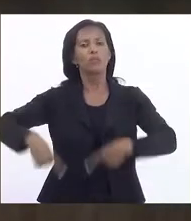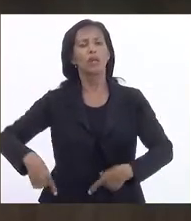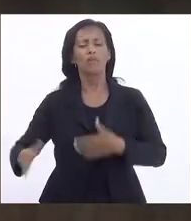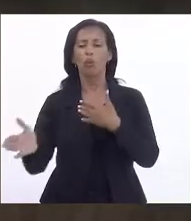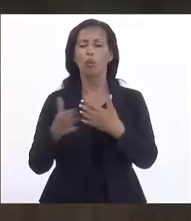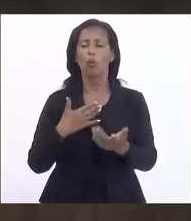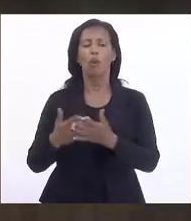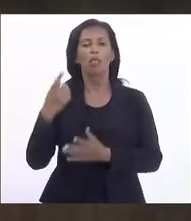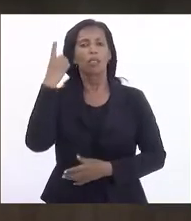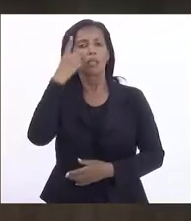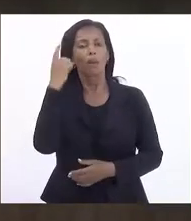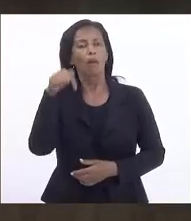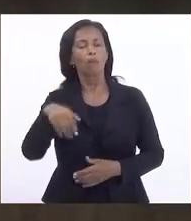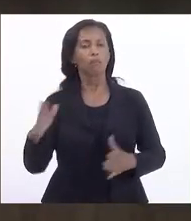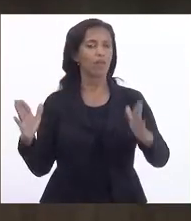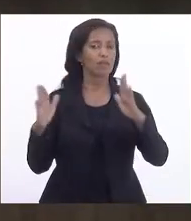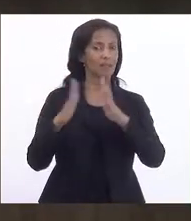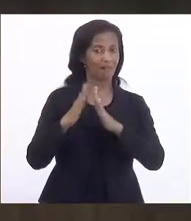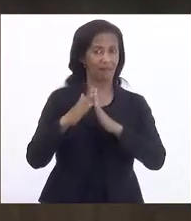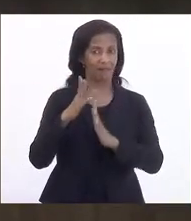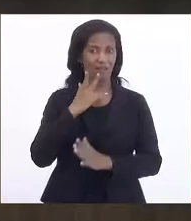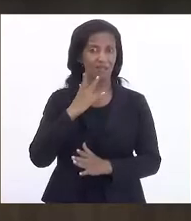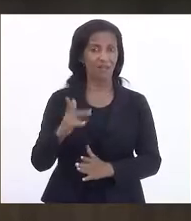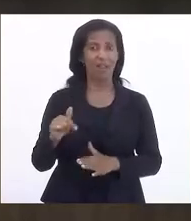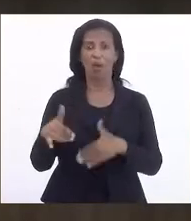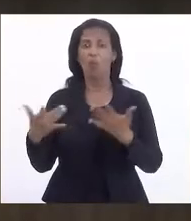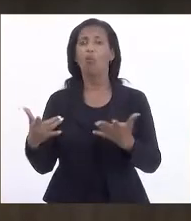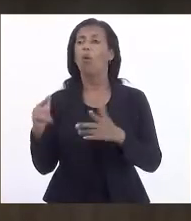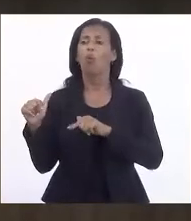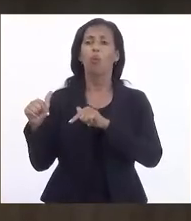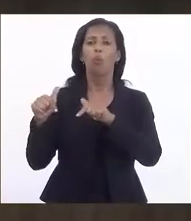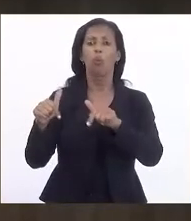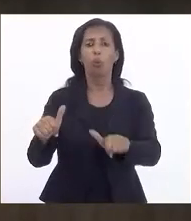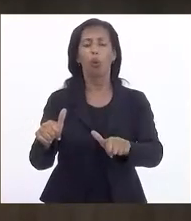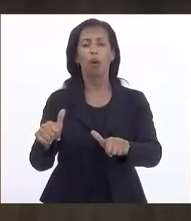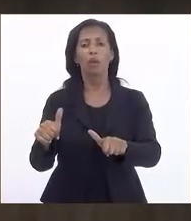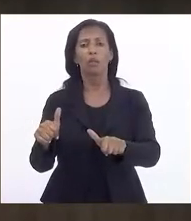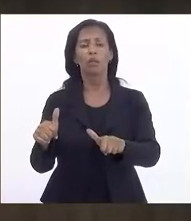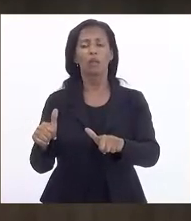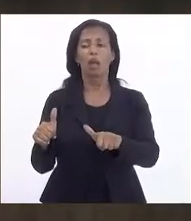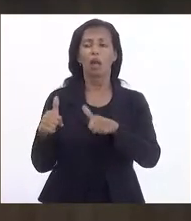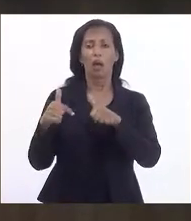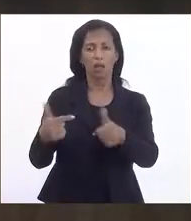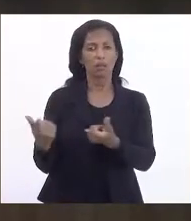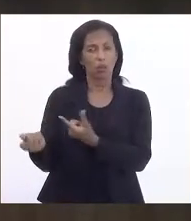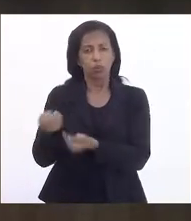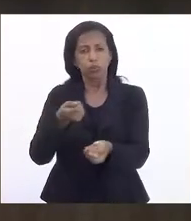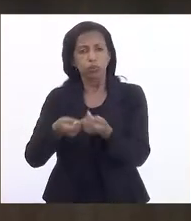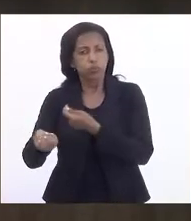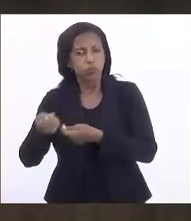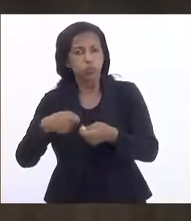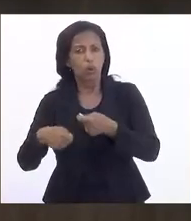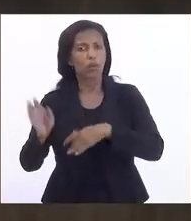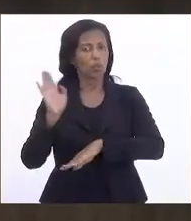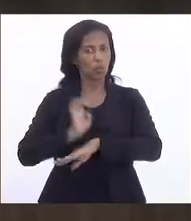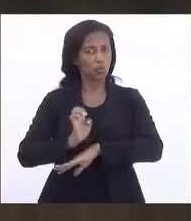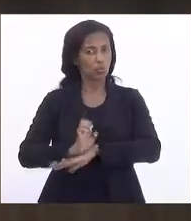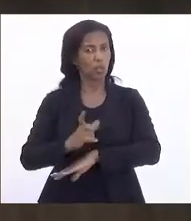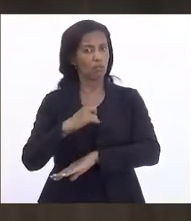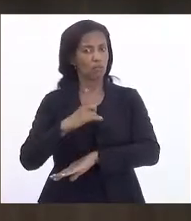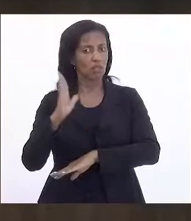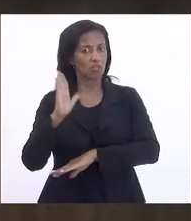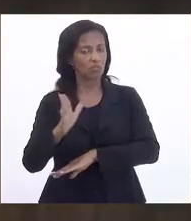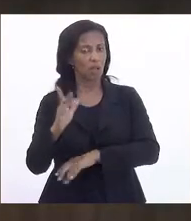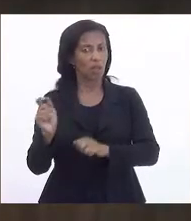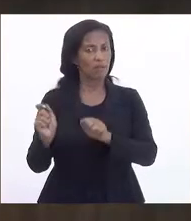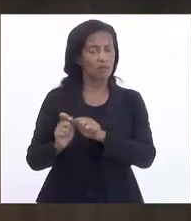deputado dessa casa dizer qual outra operação financeira ou qualquer outra negociação que o estado do Rio de Janeiro tenha feito